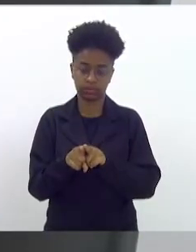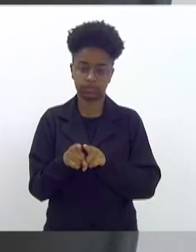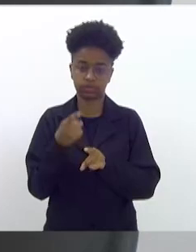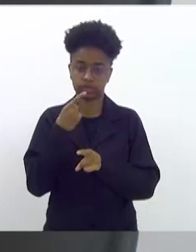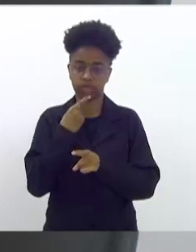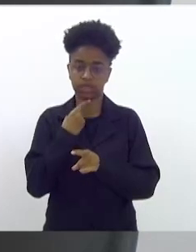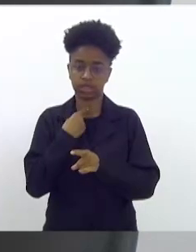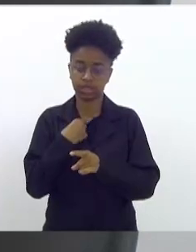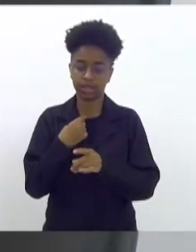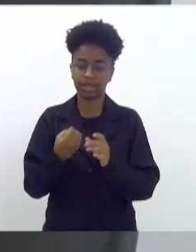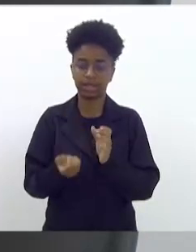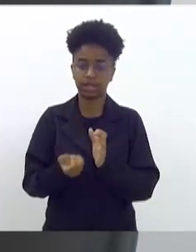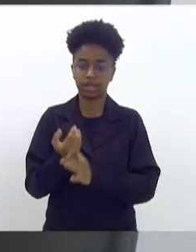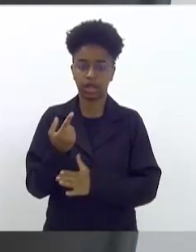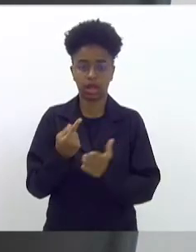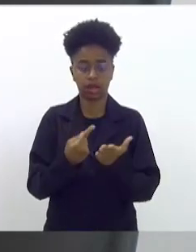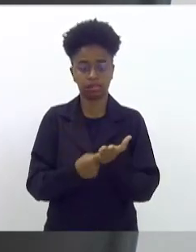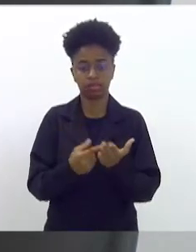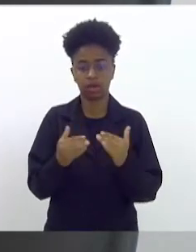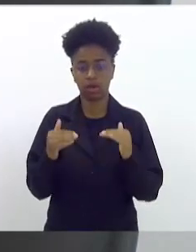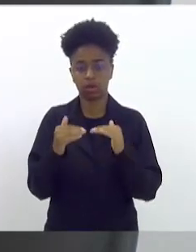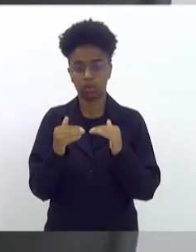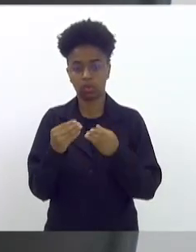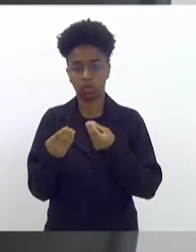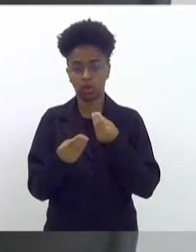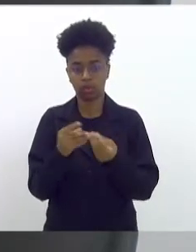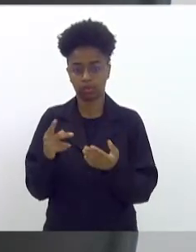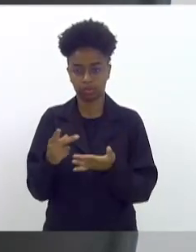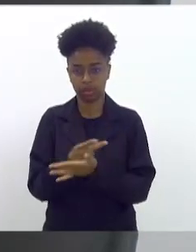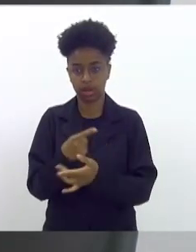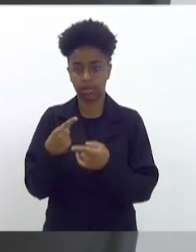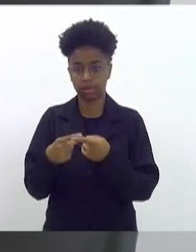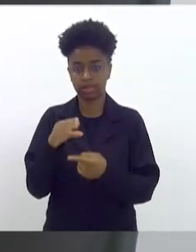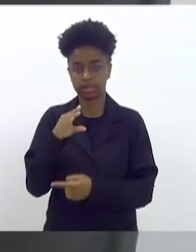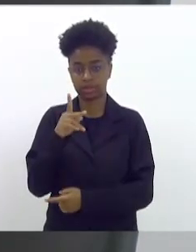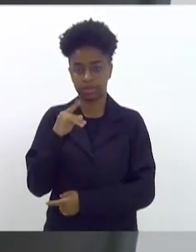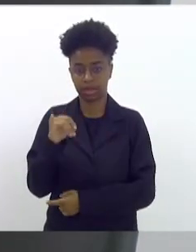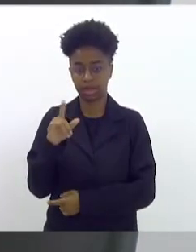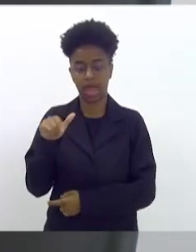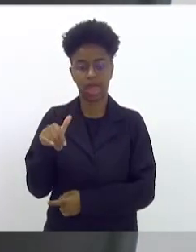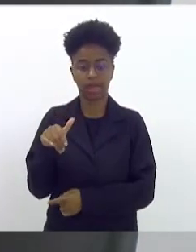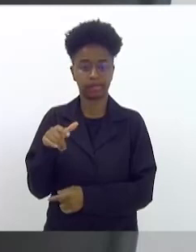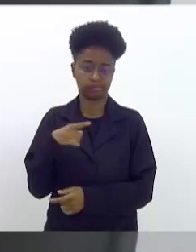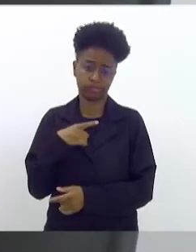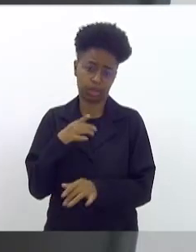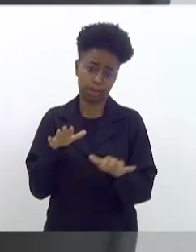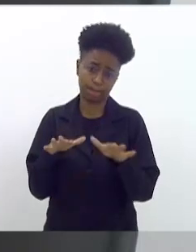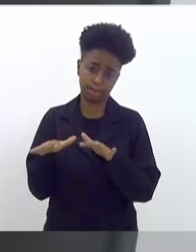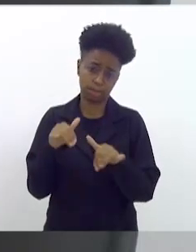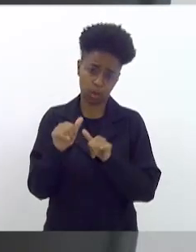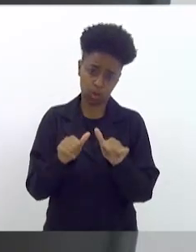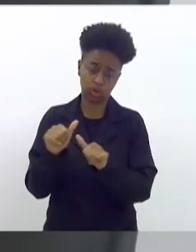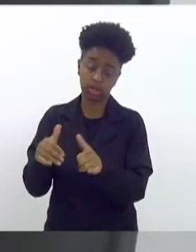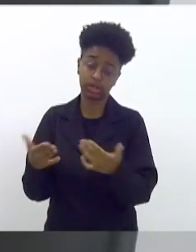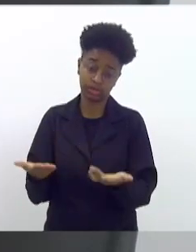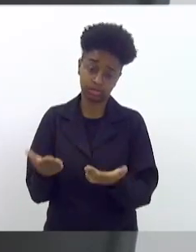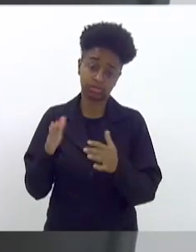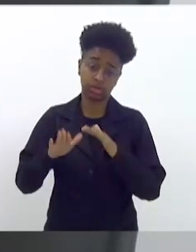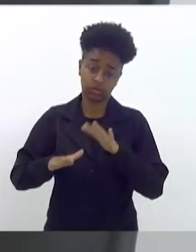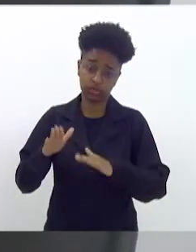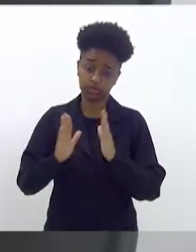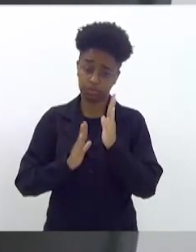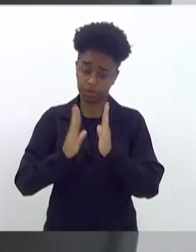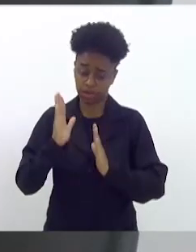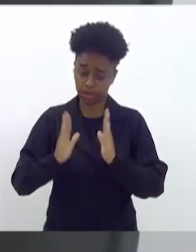aqui um acordo de procedimento. A CPI é algo dinâmico, então, provavelmente, durante a